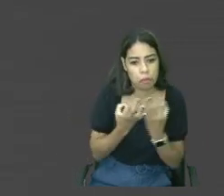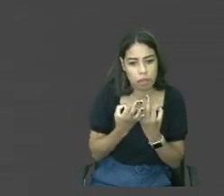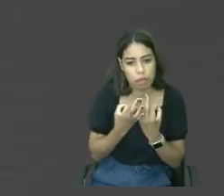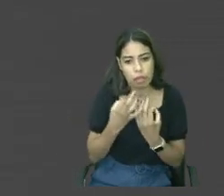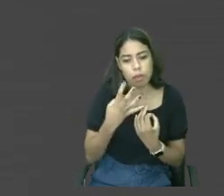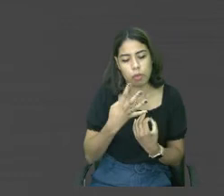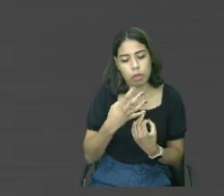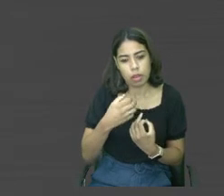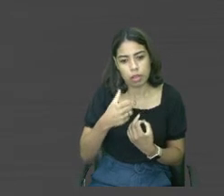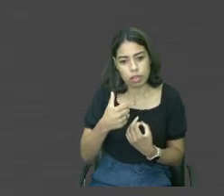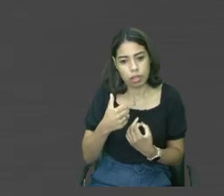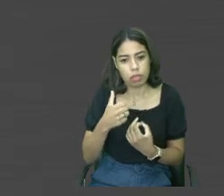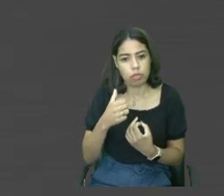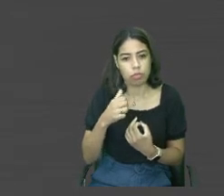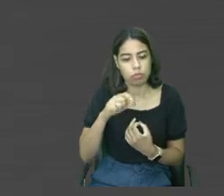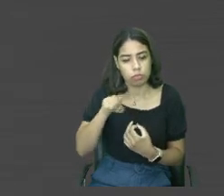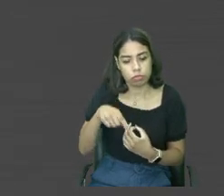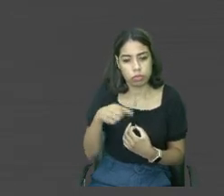41,85%.